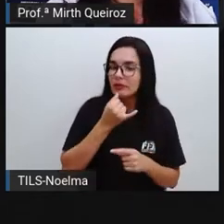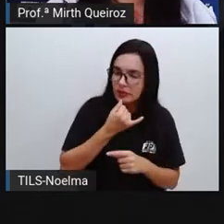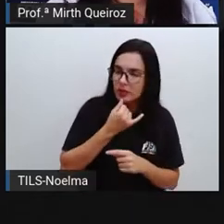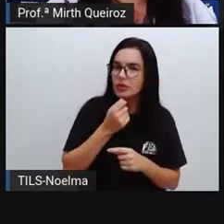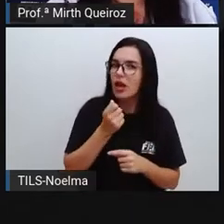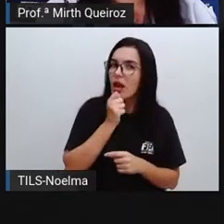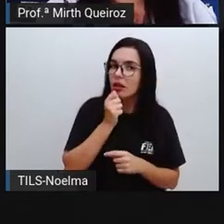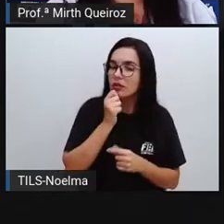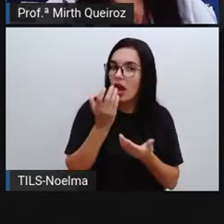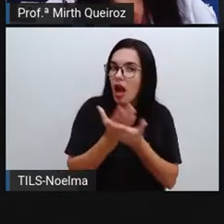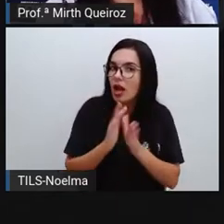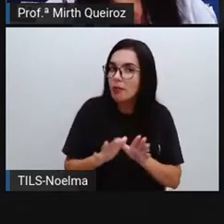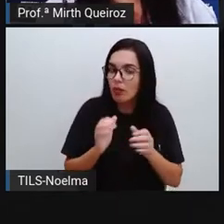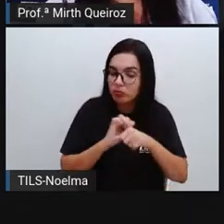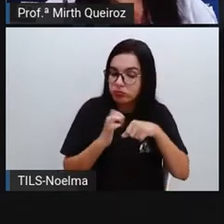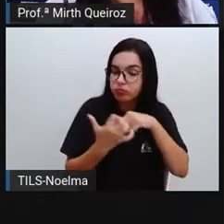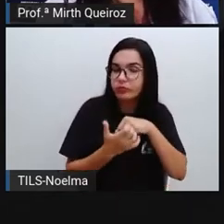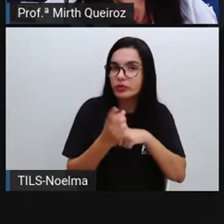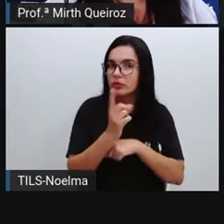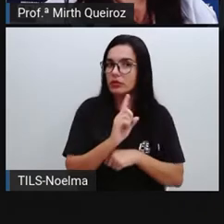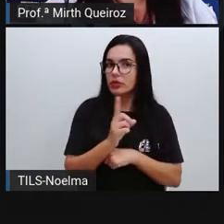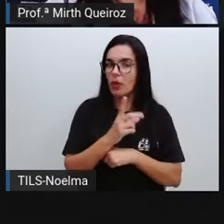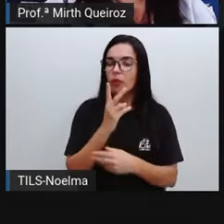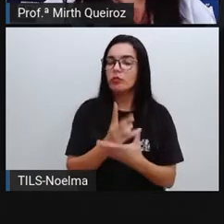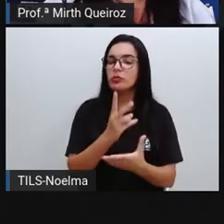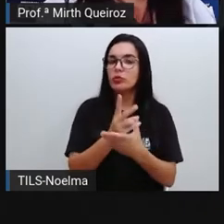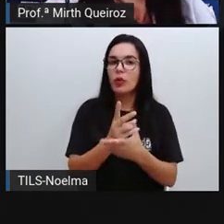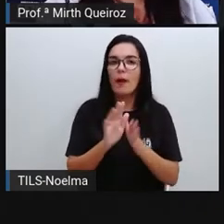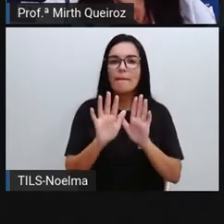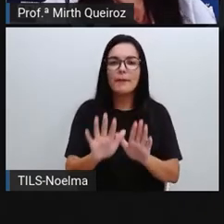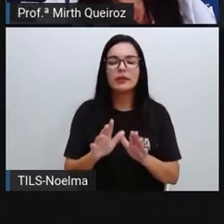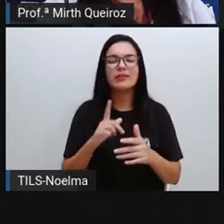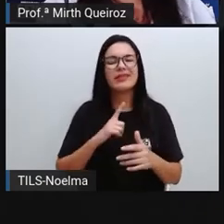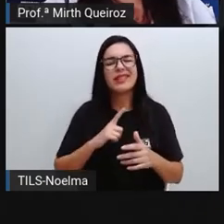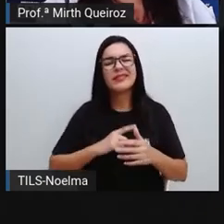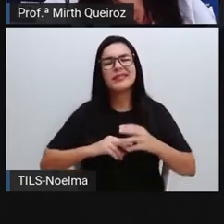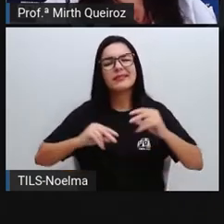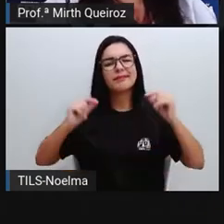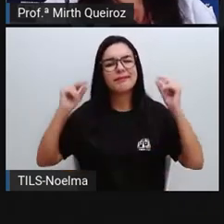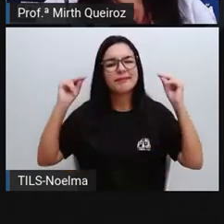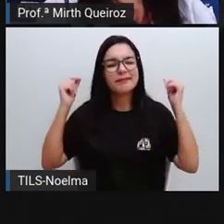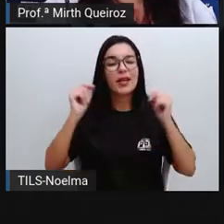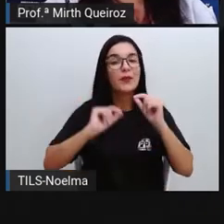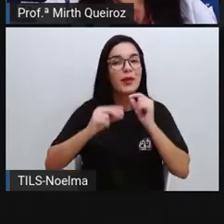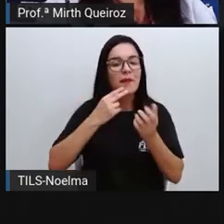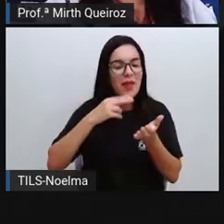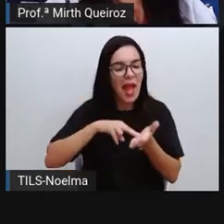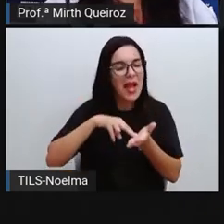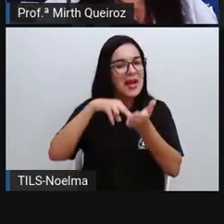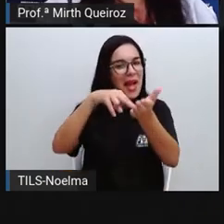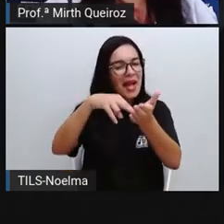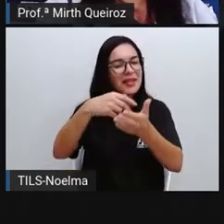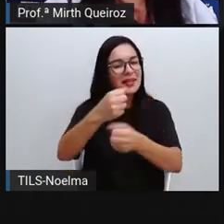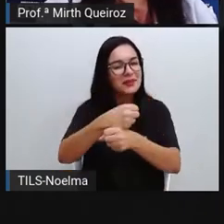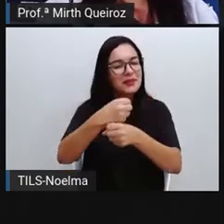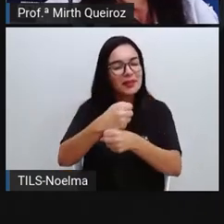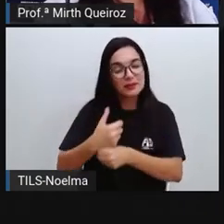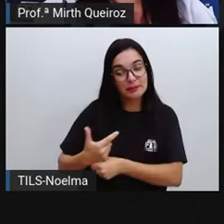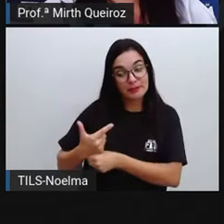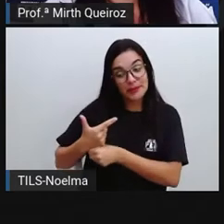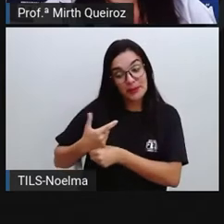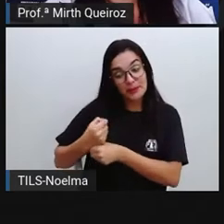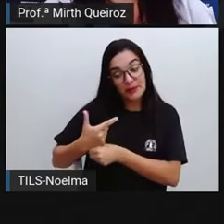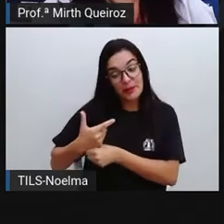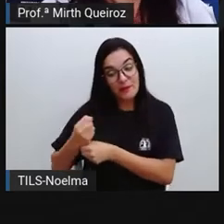ainda não acabou. Tudo isso aí foi relatado lá na carta para 2020, do ano 2020, né?